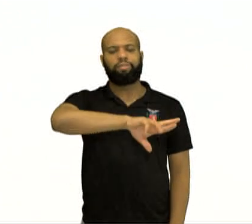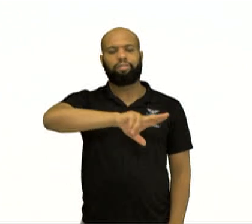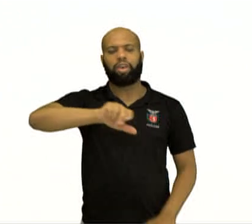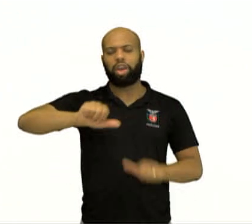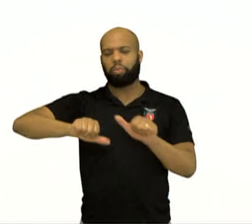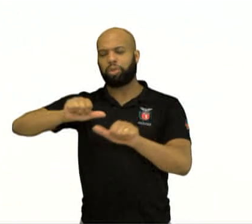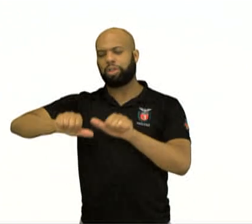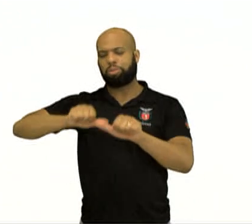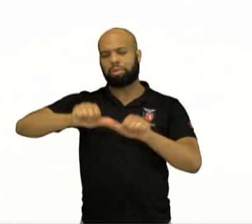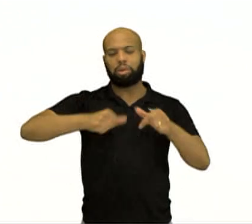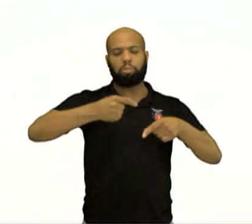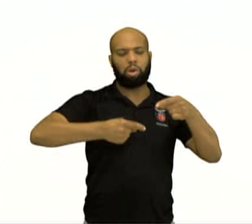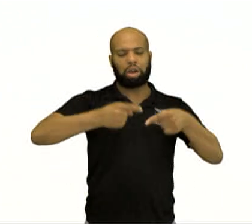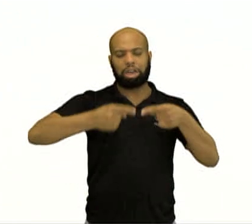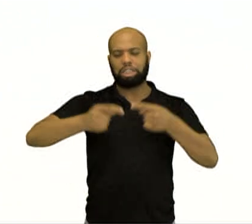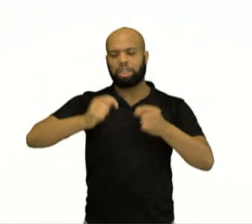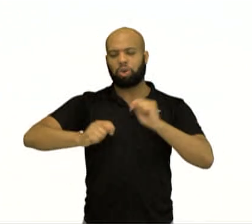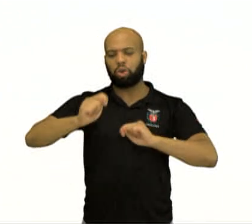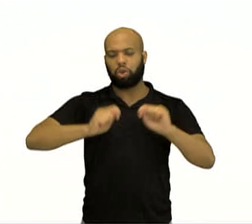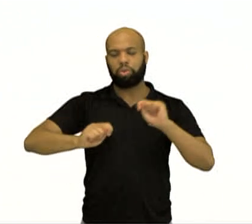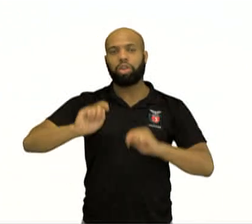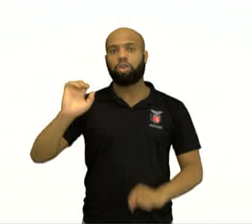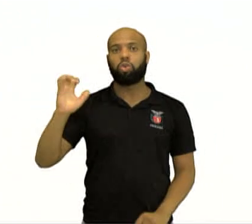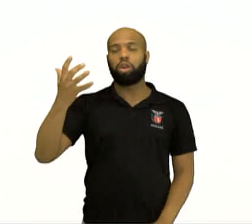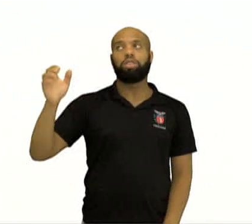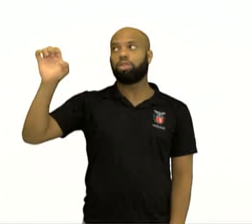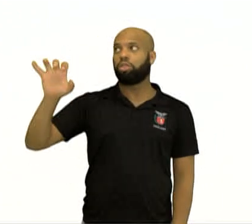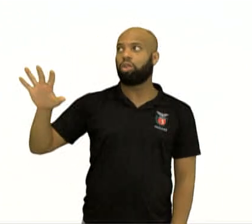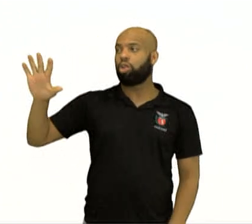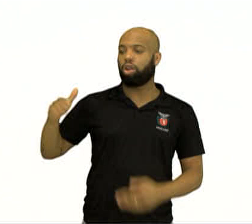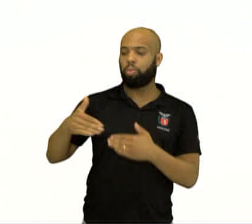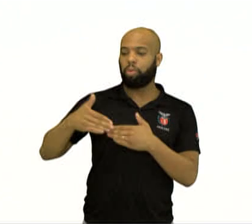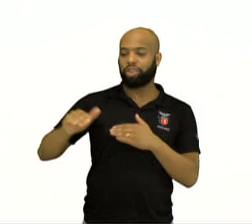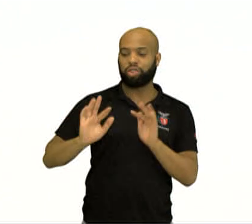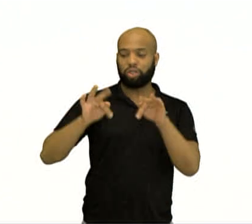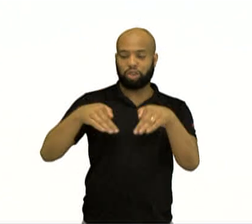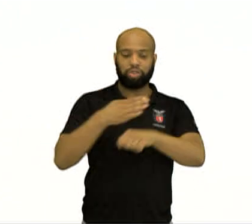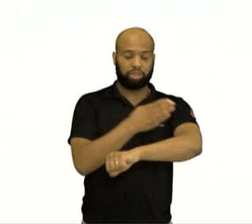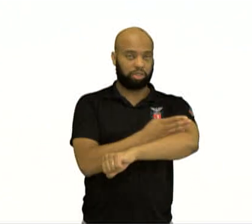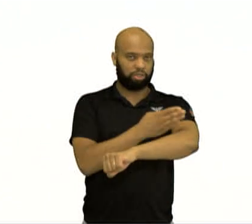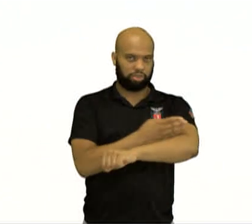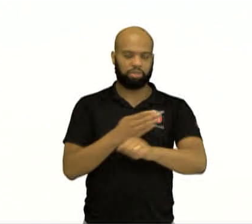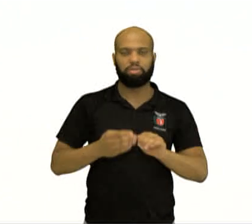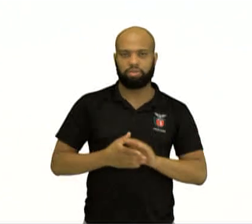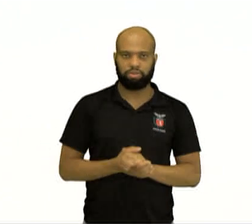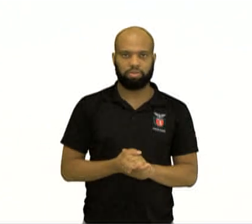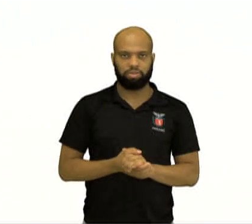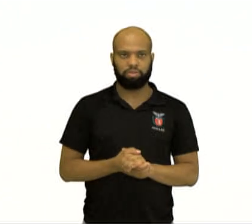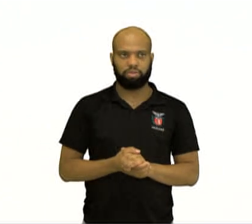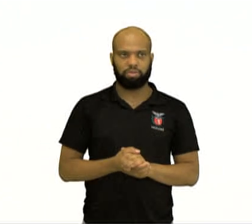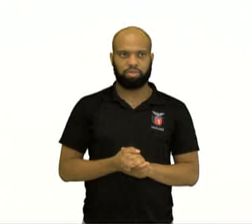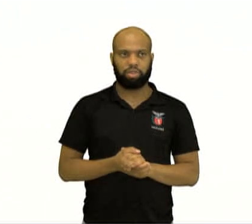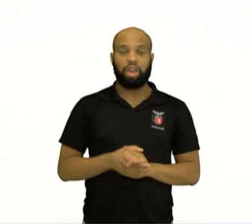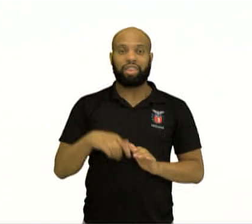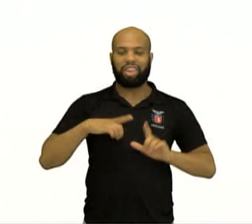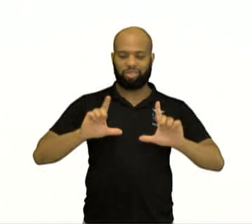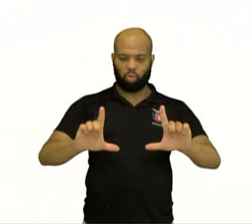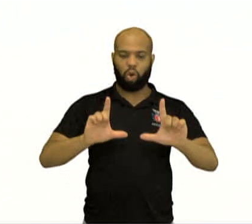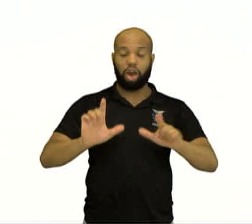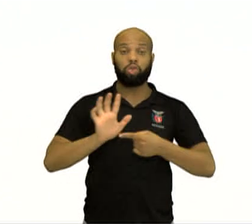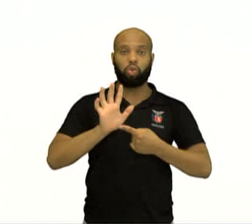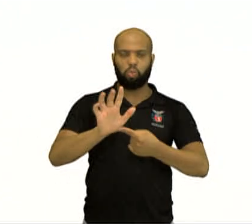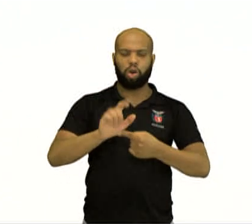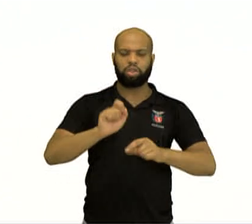mudanças políticas e econômicas ocorreu na Europa a partir do fim da Idade Média. O quadro A